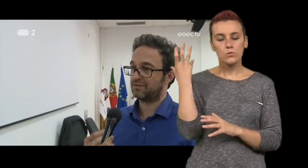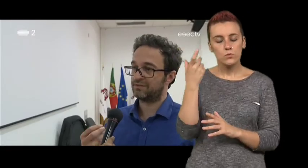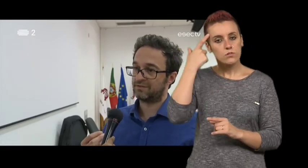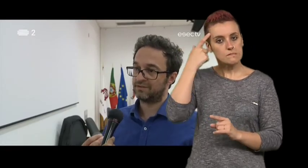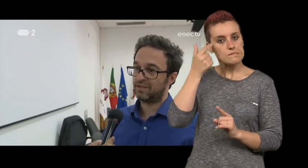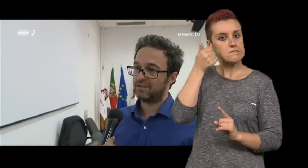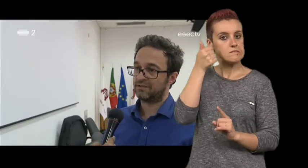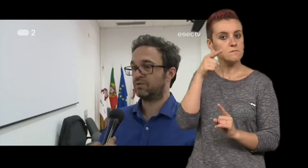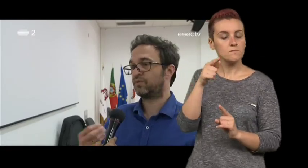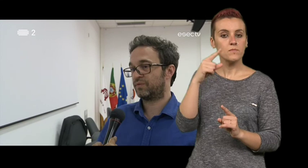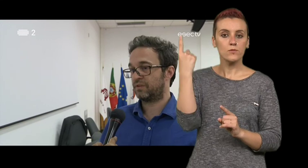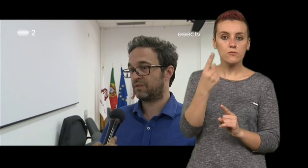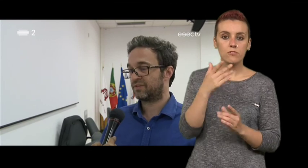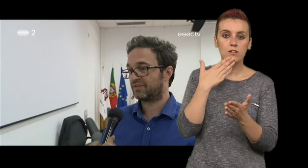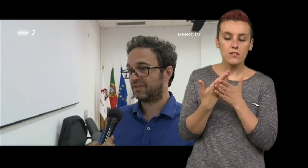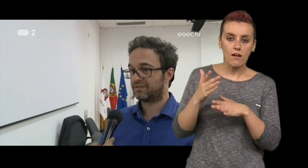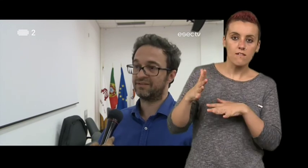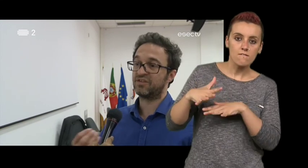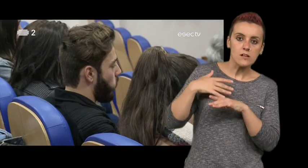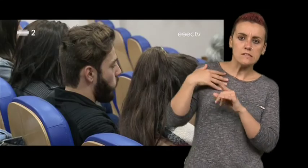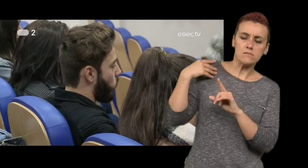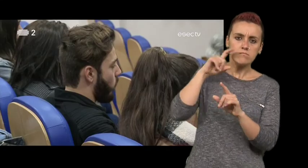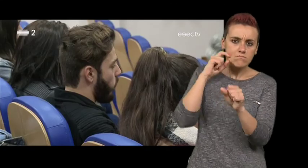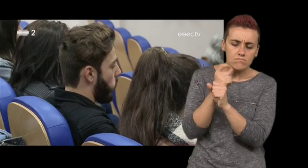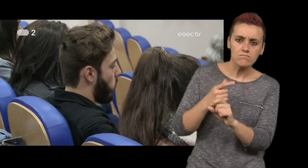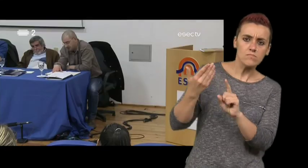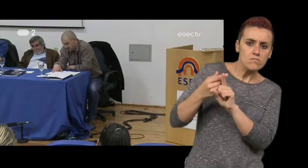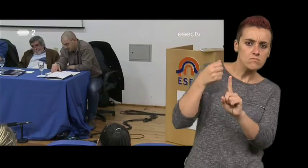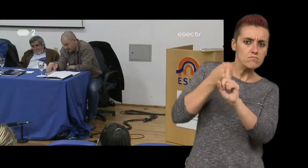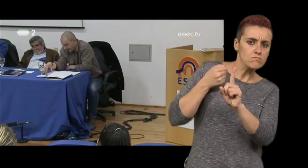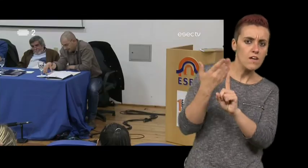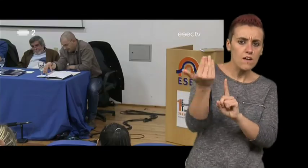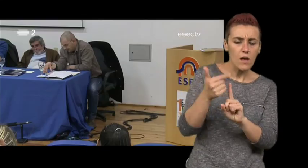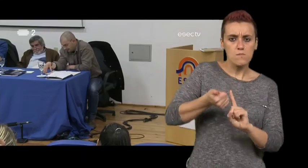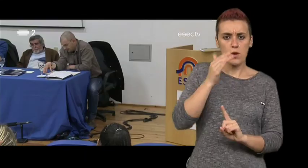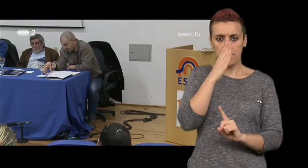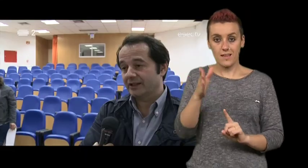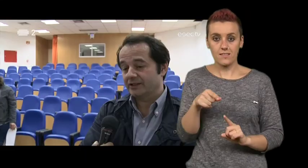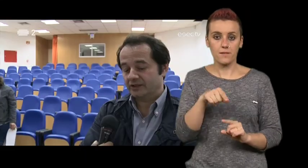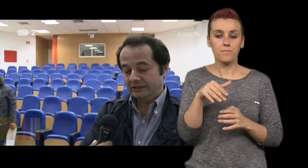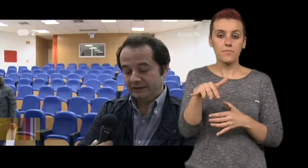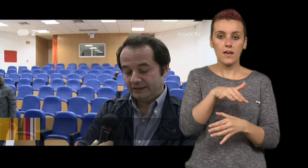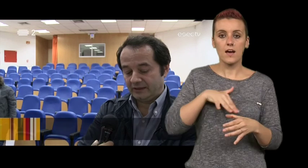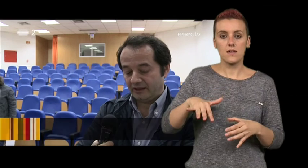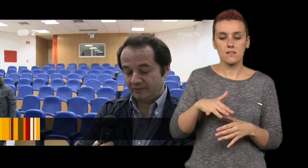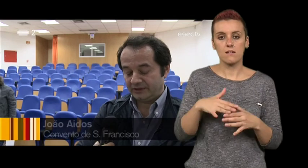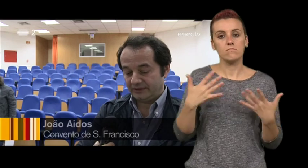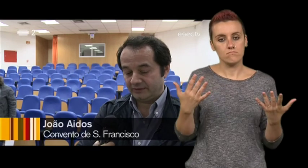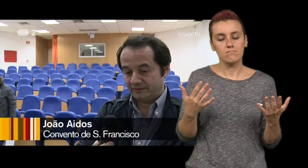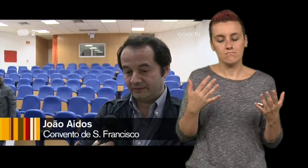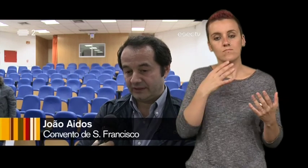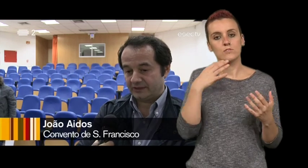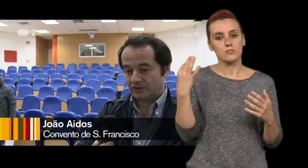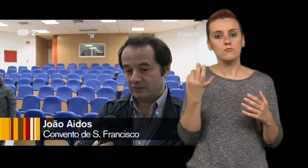dever de a fazer, de exigir melhores práticas. Esta é uma das áreas que